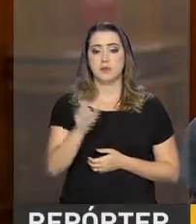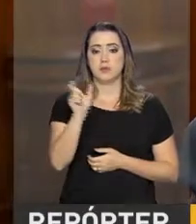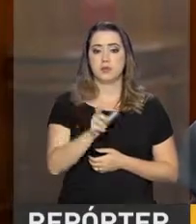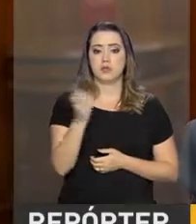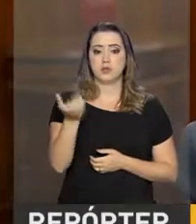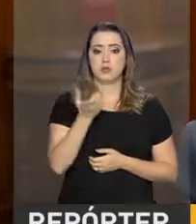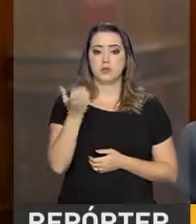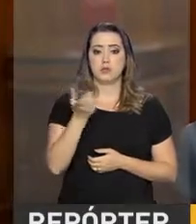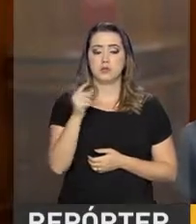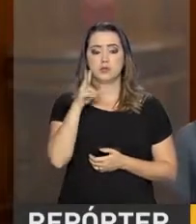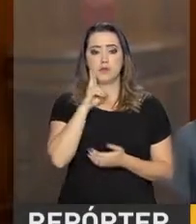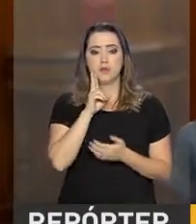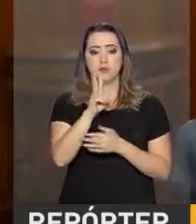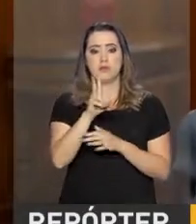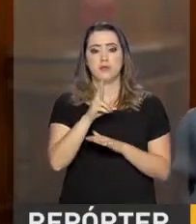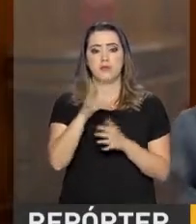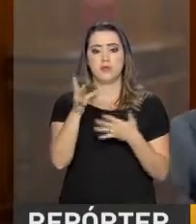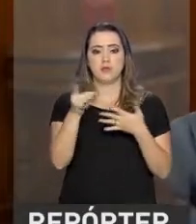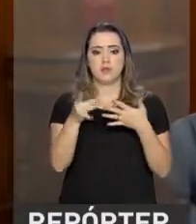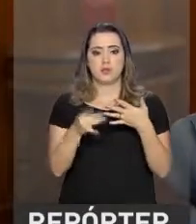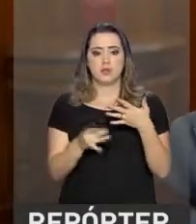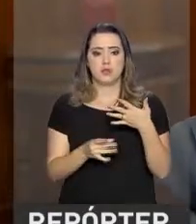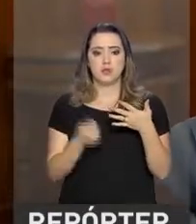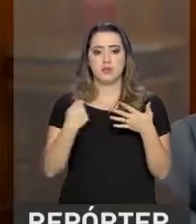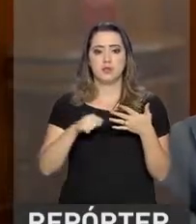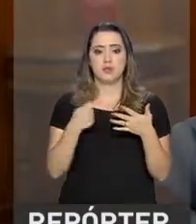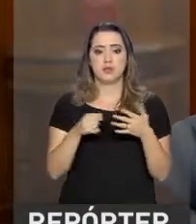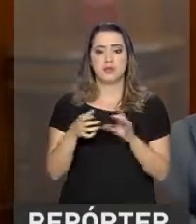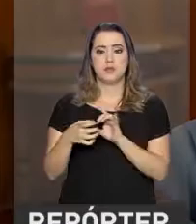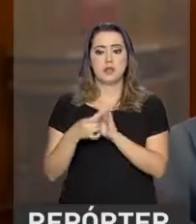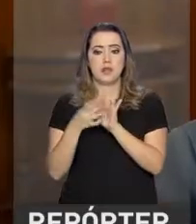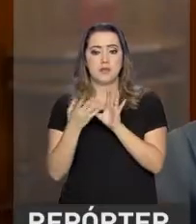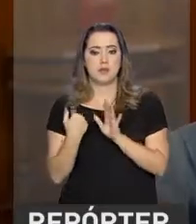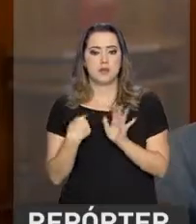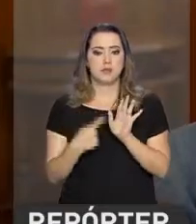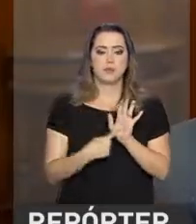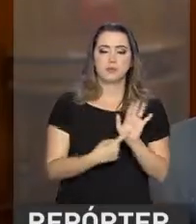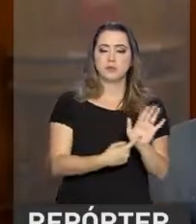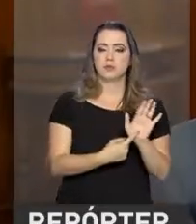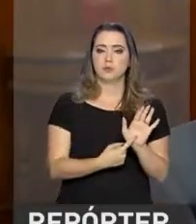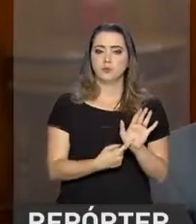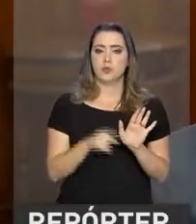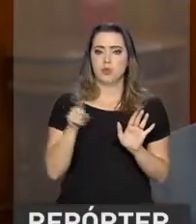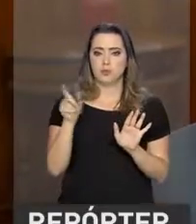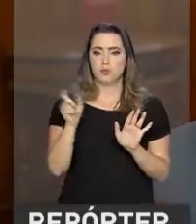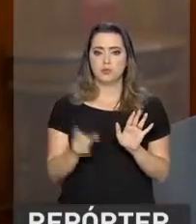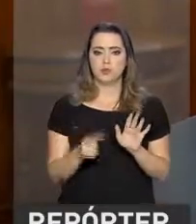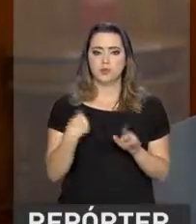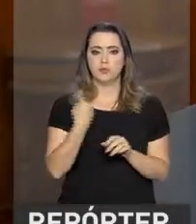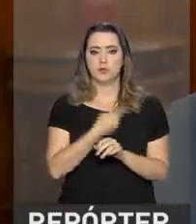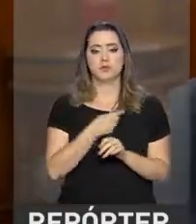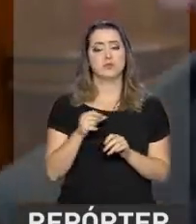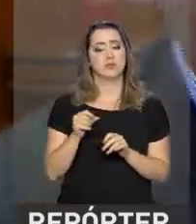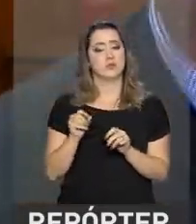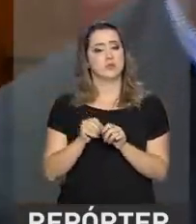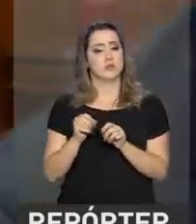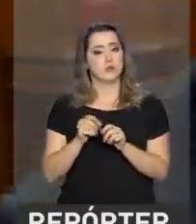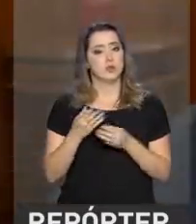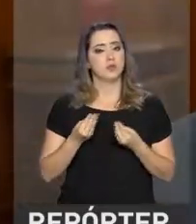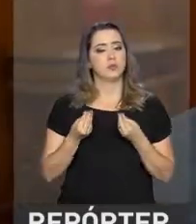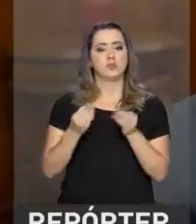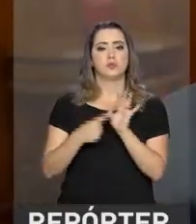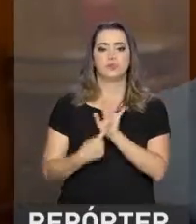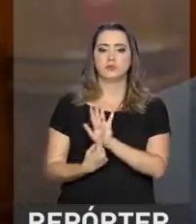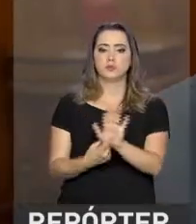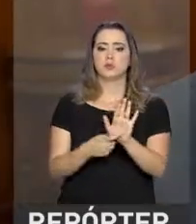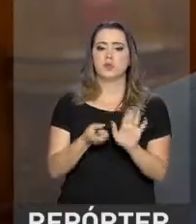com você, se ele quiser ver a informação detalhada, ele vai precisar de um consentimento explícito. O que a gente está fazendo? Dando mais transparência àquilo que importa,